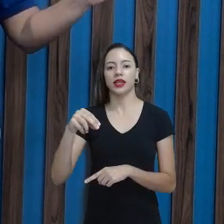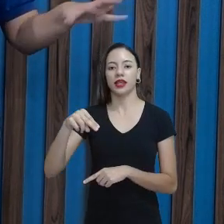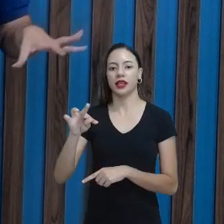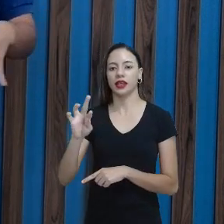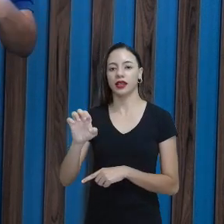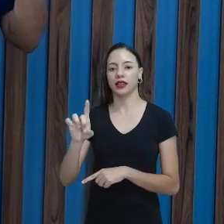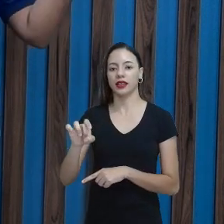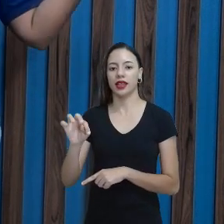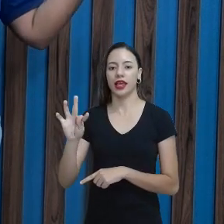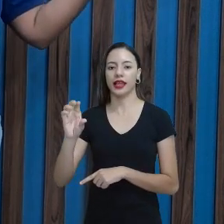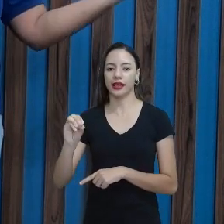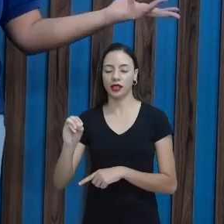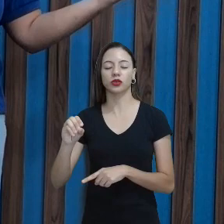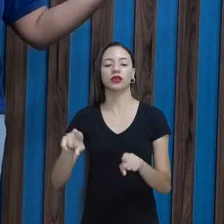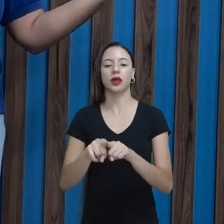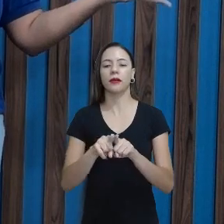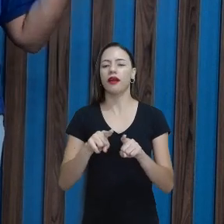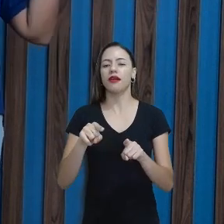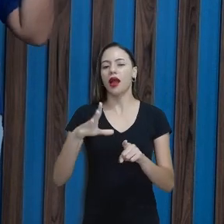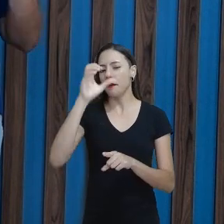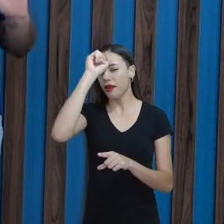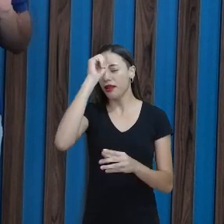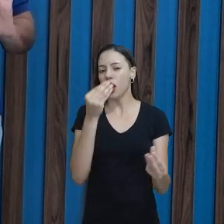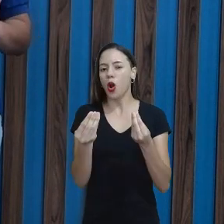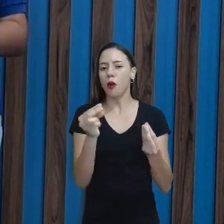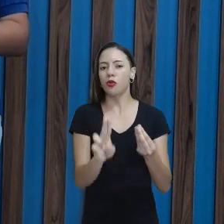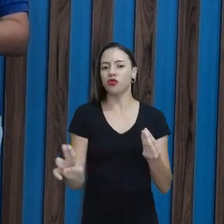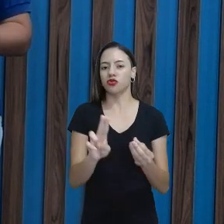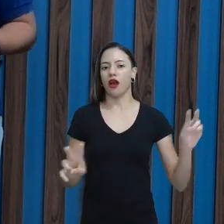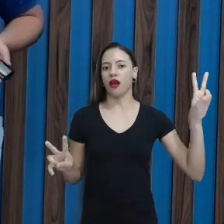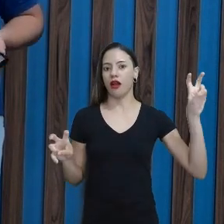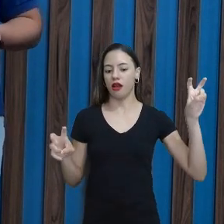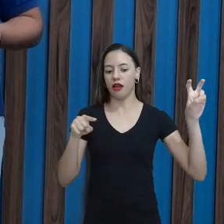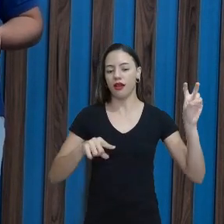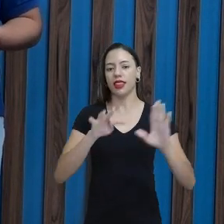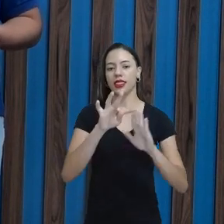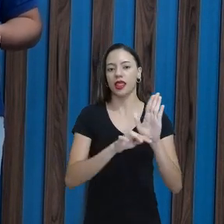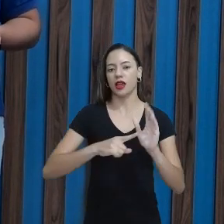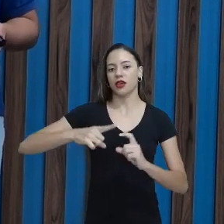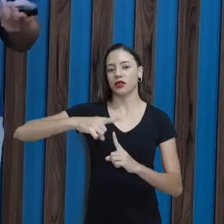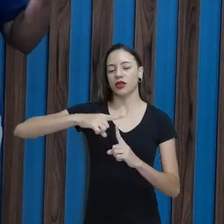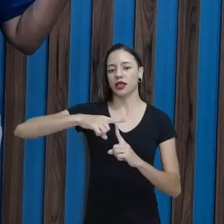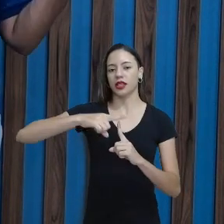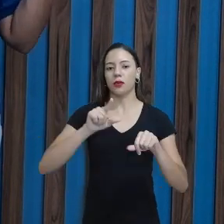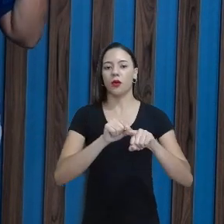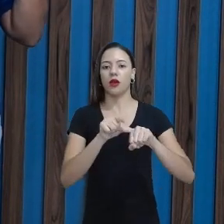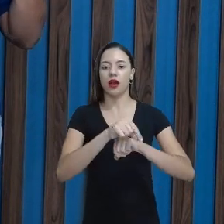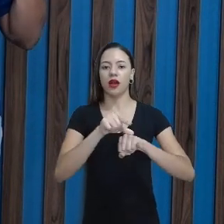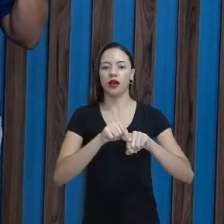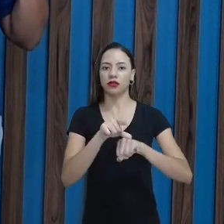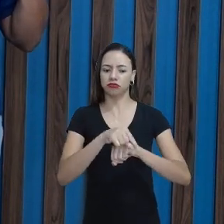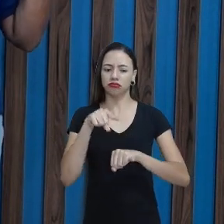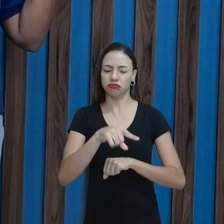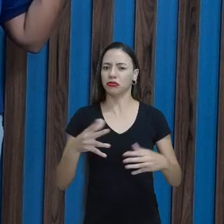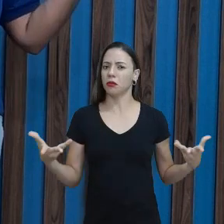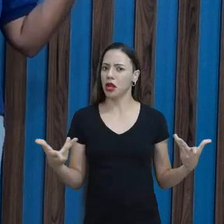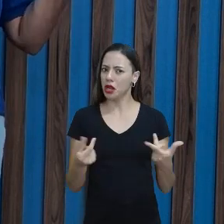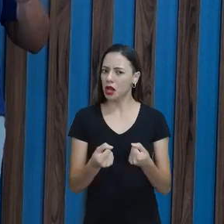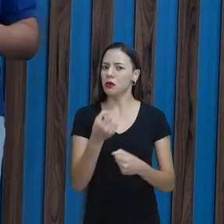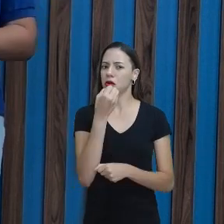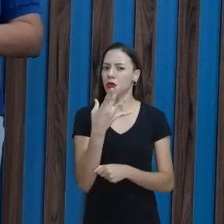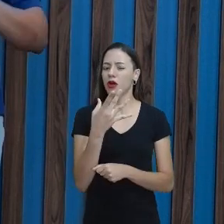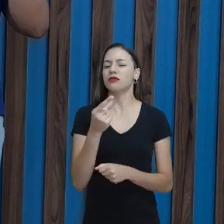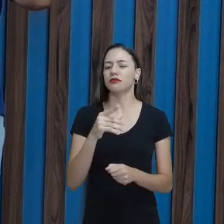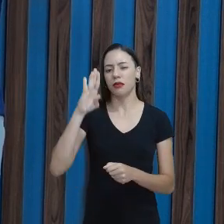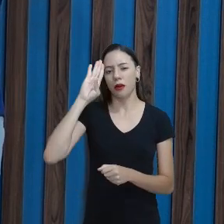citação nos textos dissertativos, que eu prometo para vocês que é uma habilidade muito útil, principalmente para vocês do 9º ano que